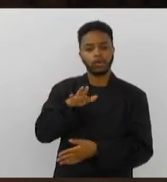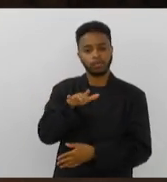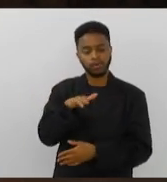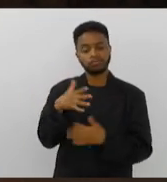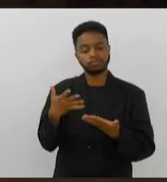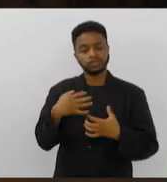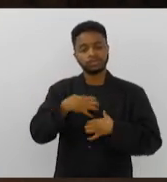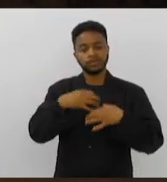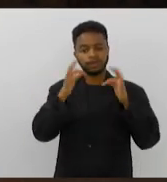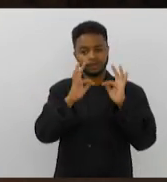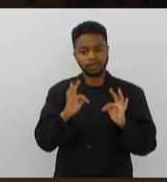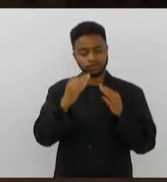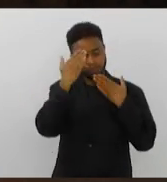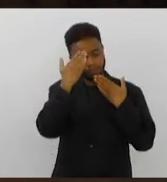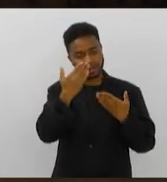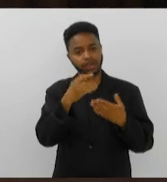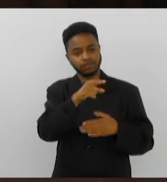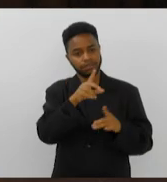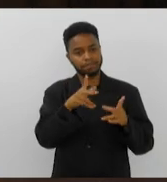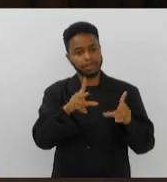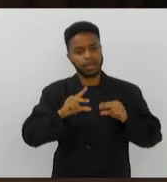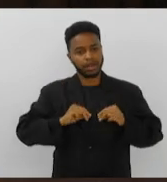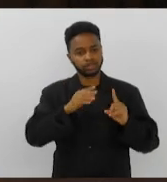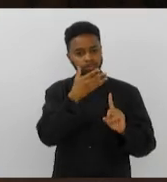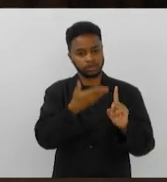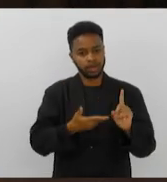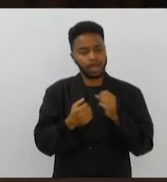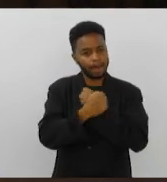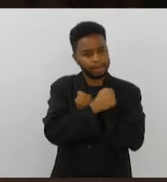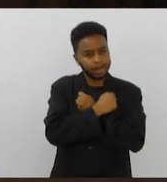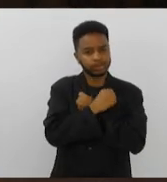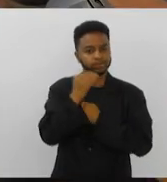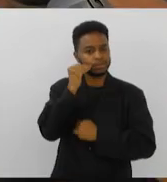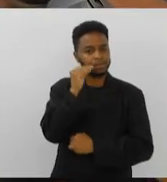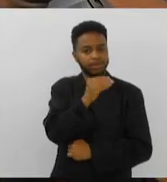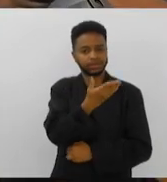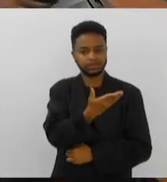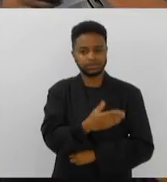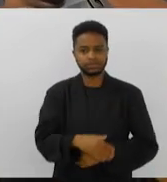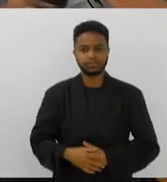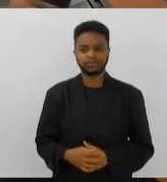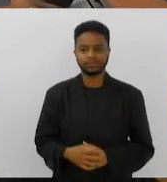obrigado Afonso muito merecida essa homenagem forte abraço meu irmão beijo no